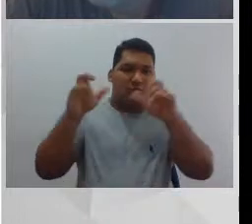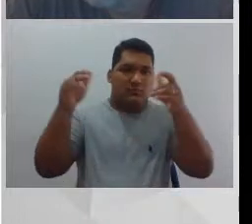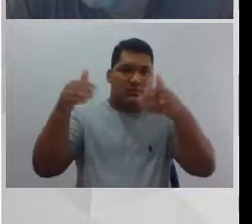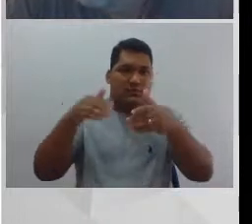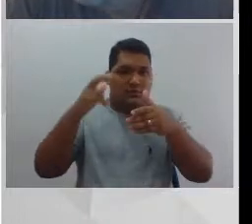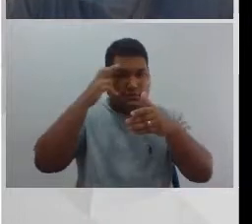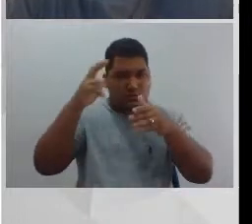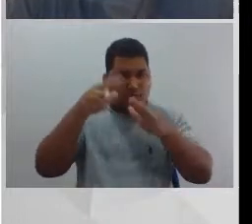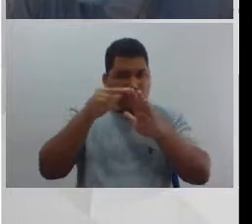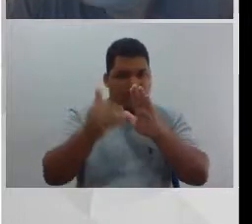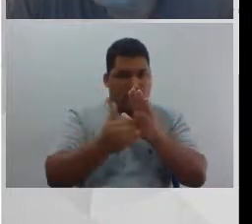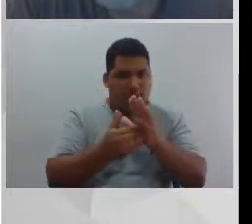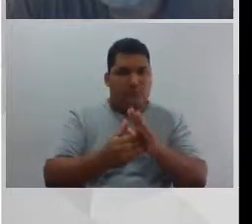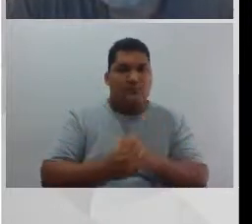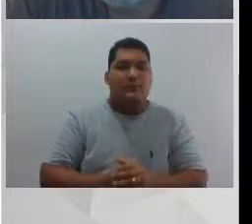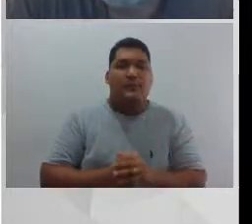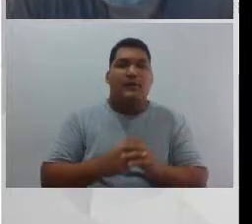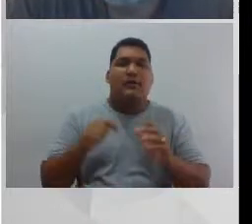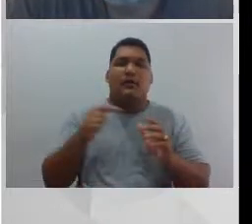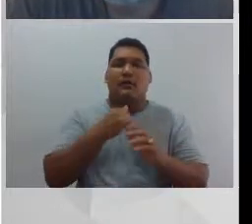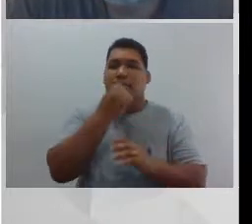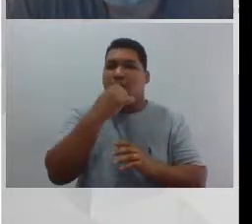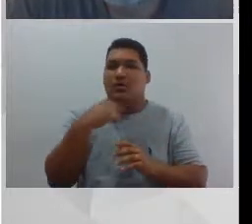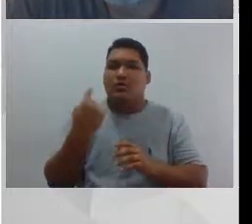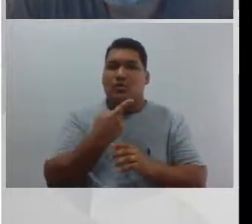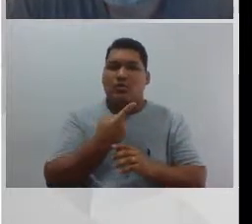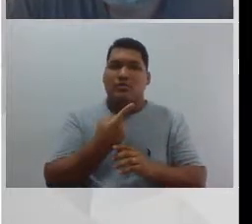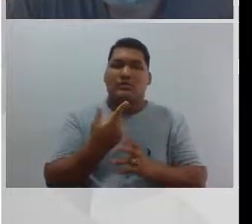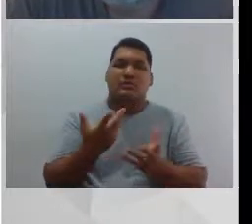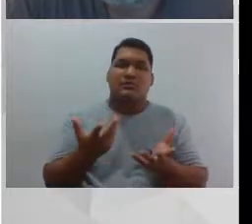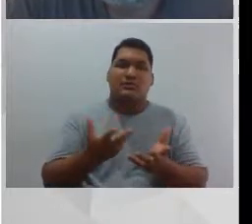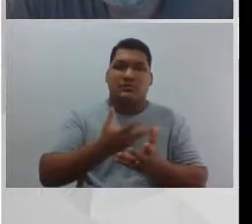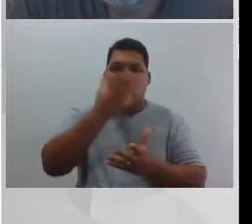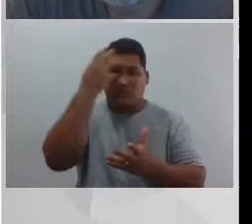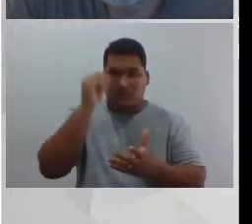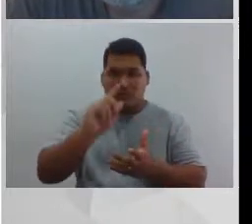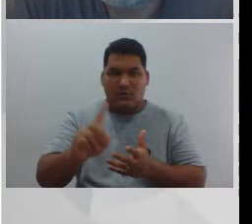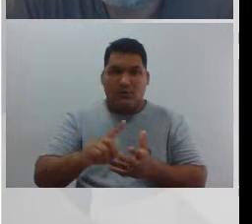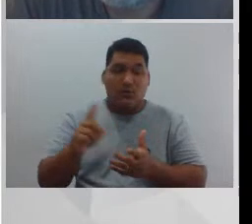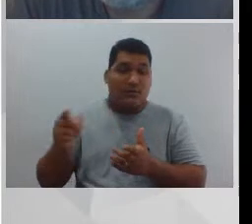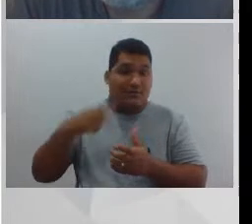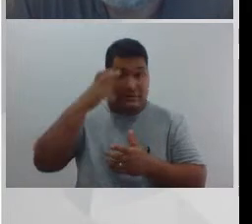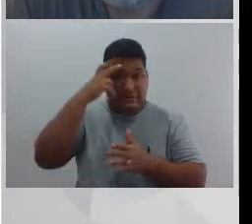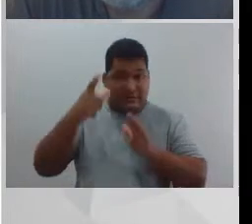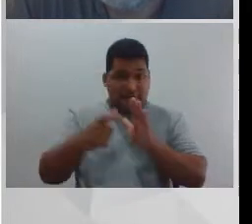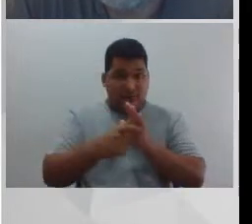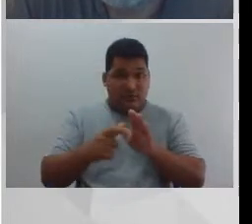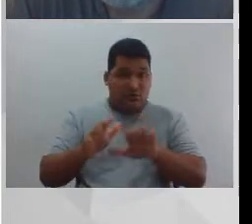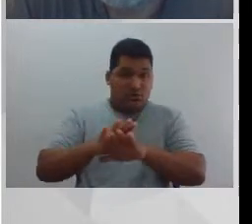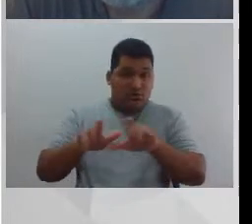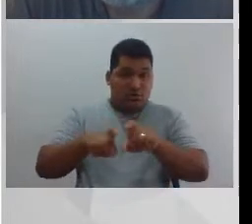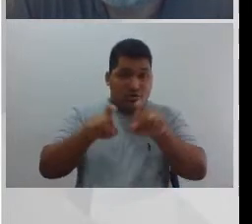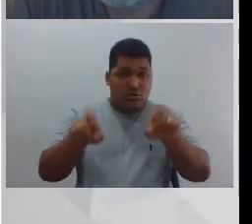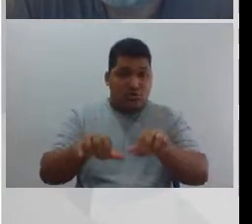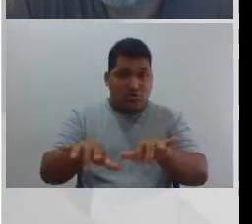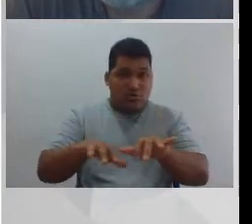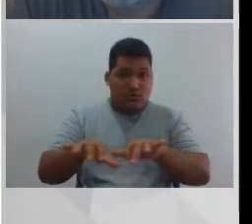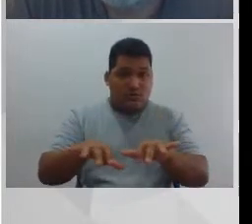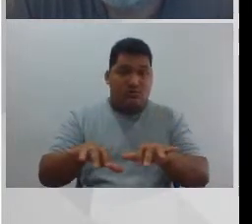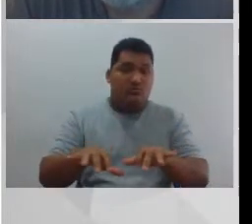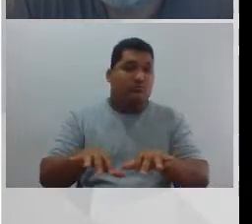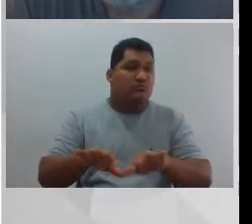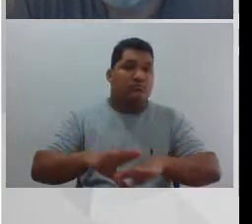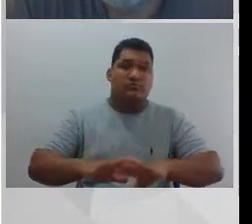artificial, é bom não esquecer que inteligência artificial não é só computação, sentar na frente do